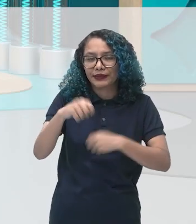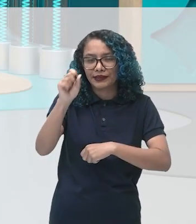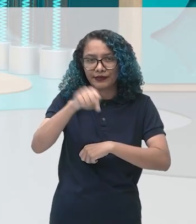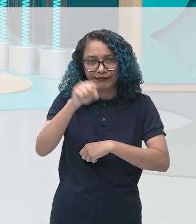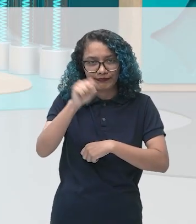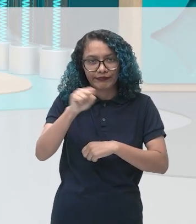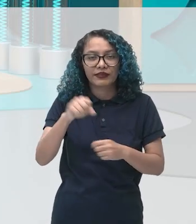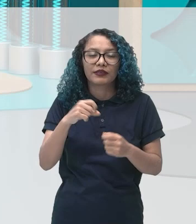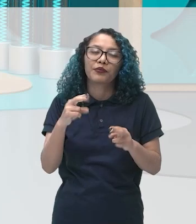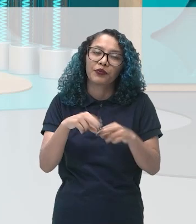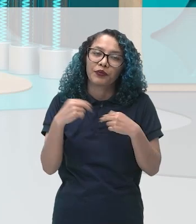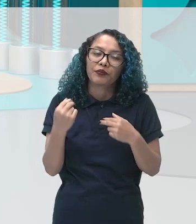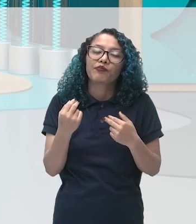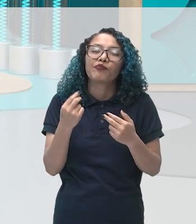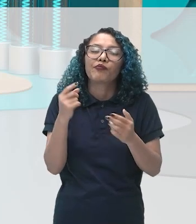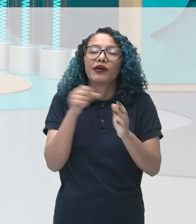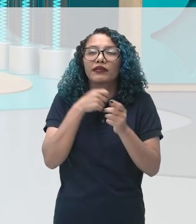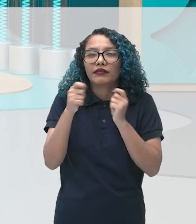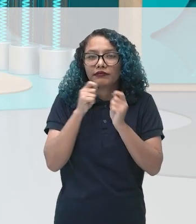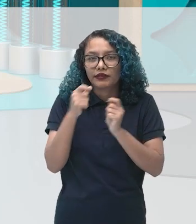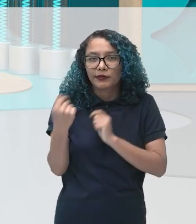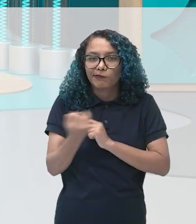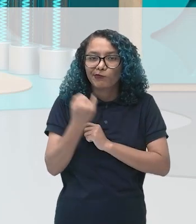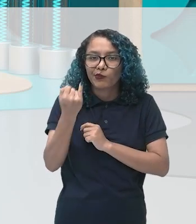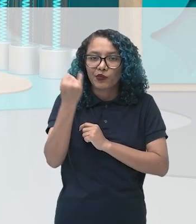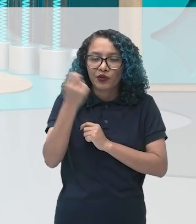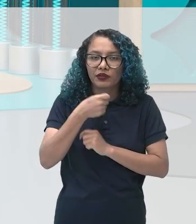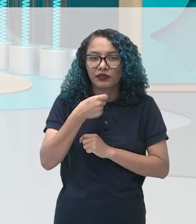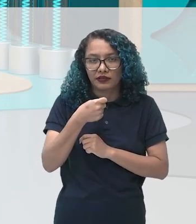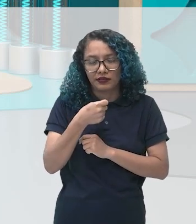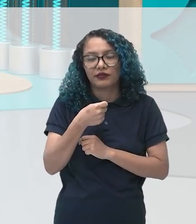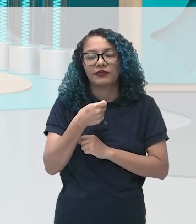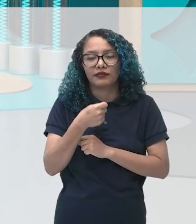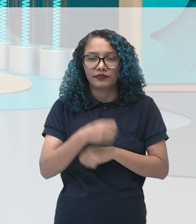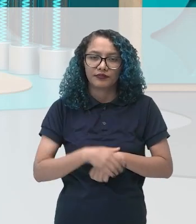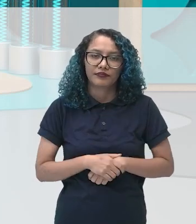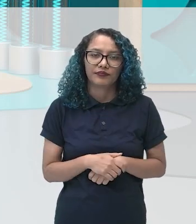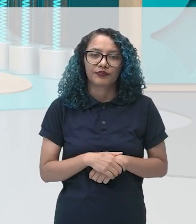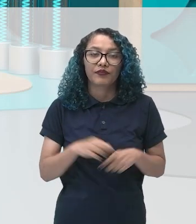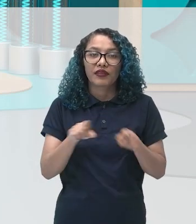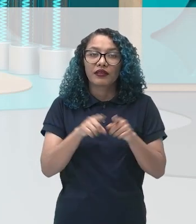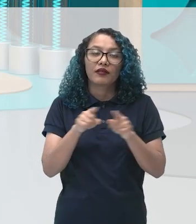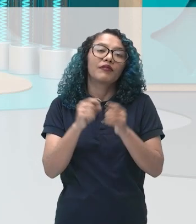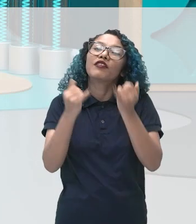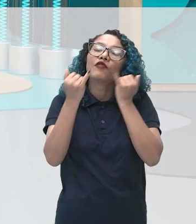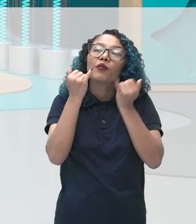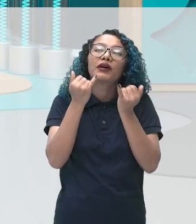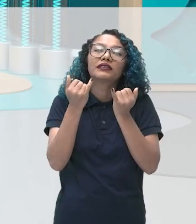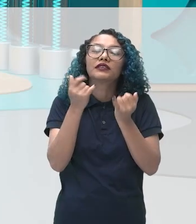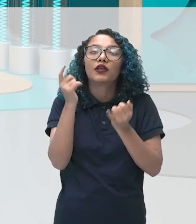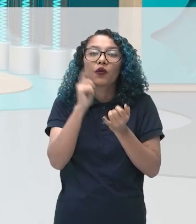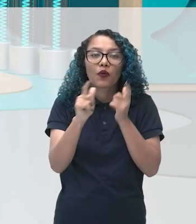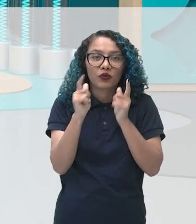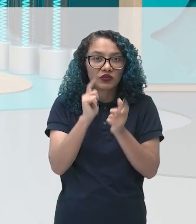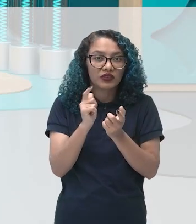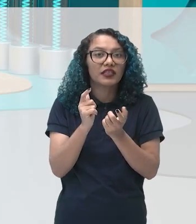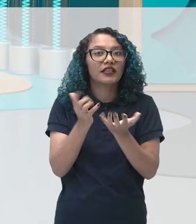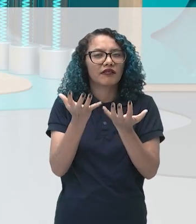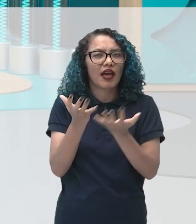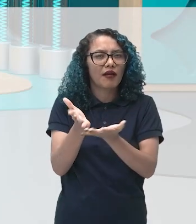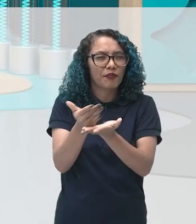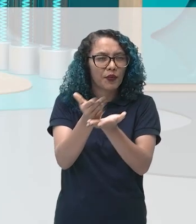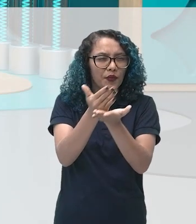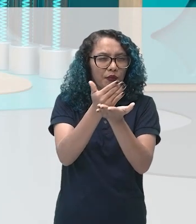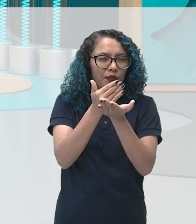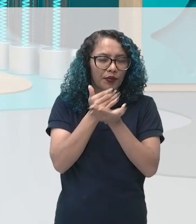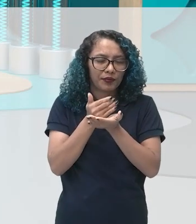fato, relevante e consiga extrair as informações que você quer daquela situação. E,